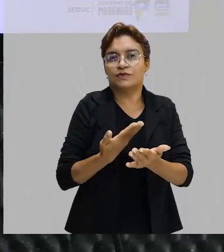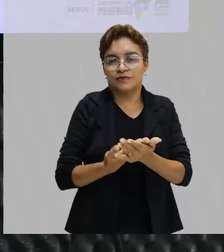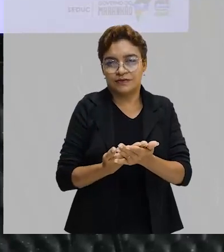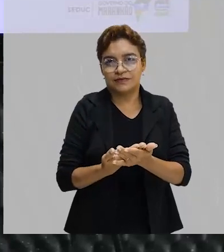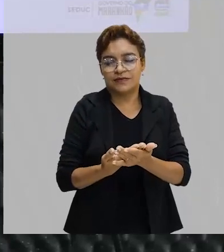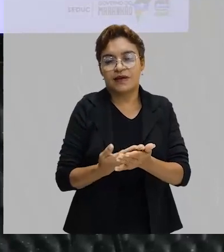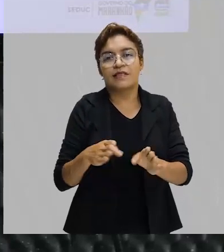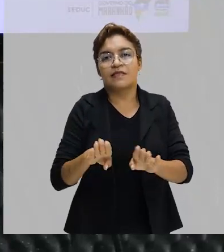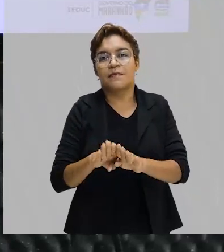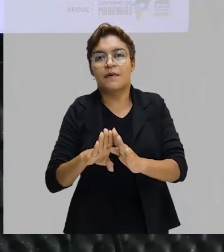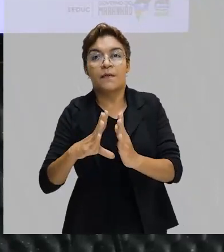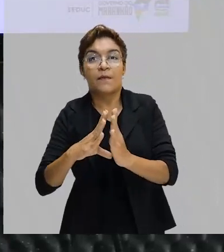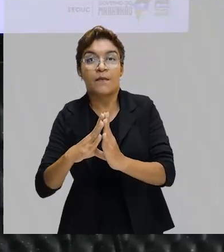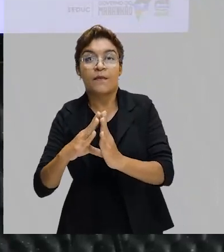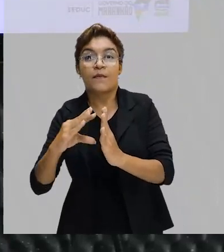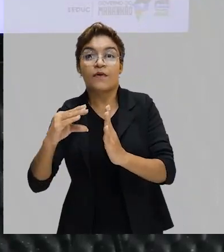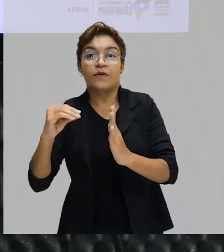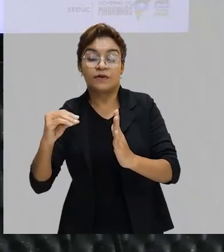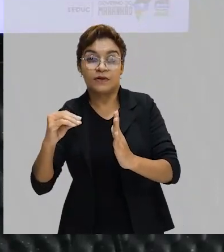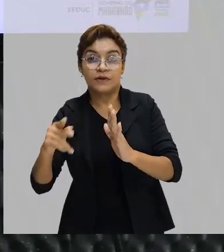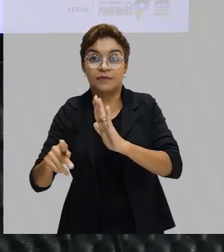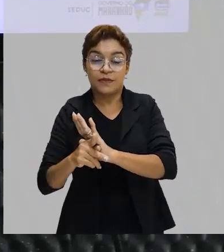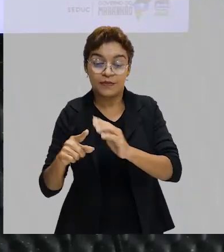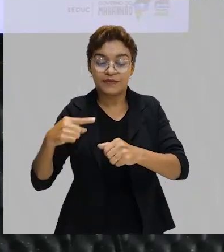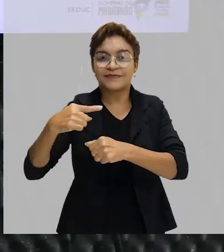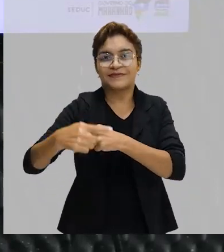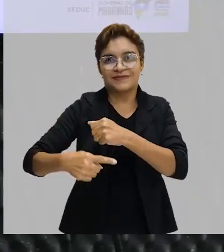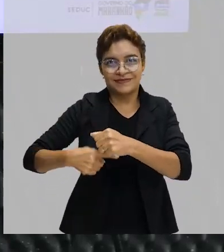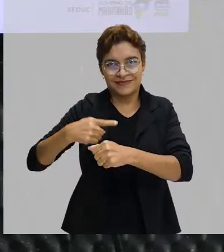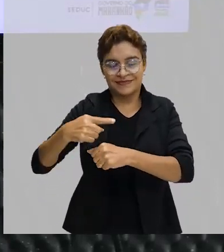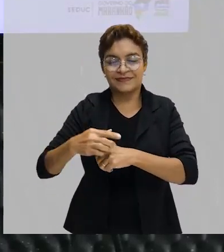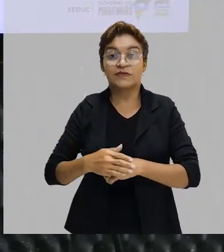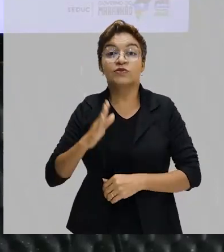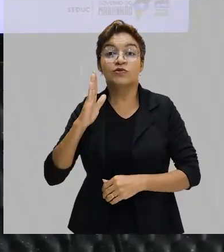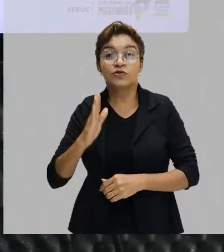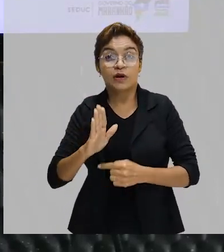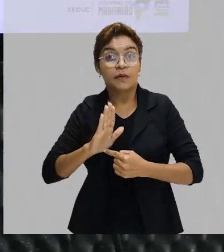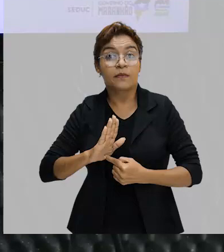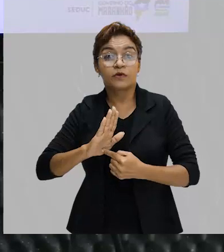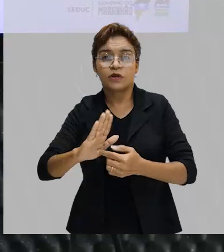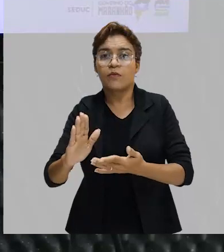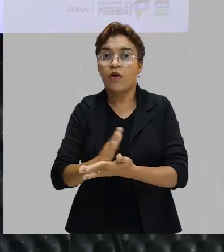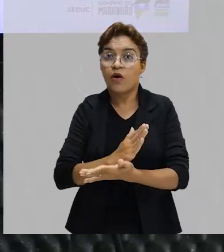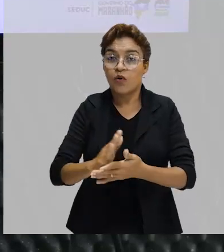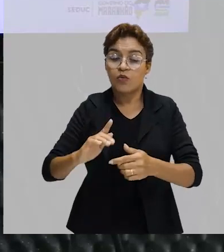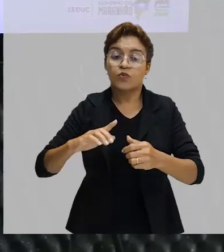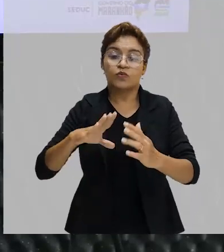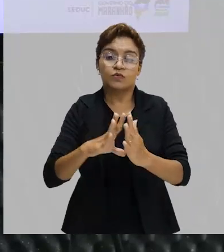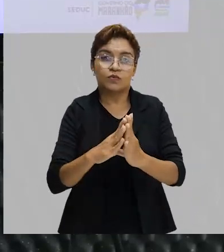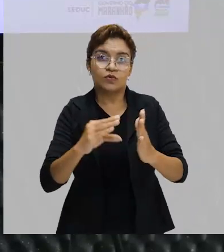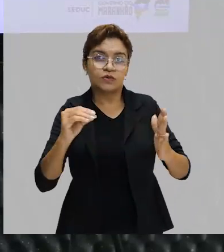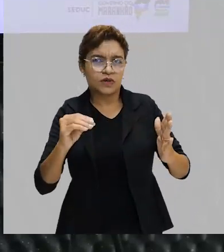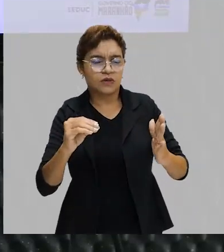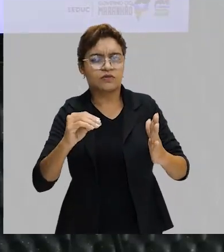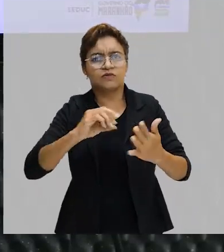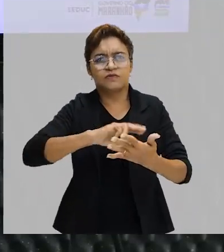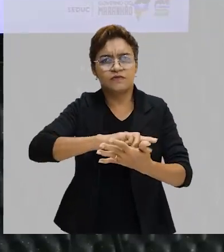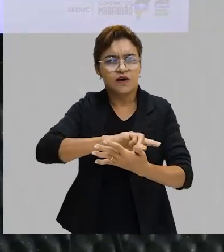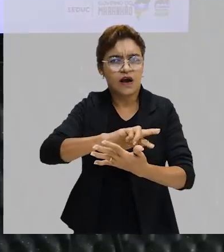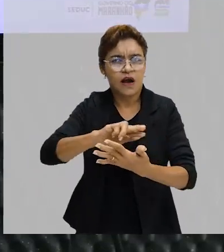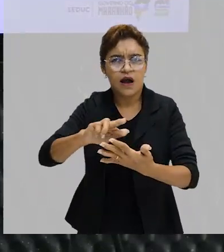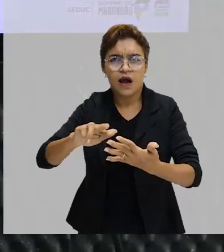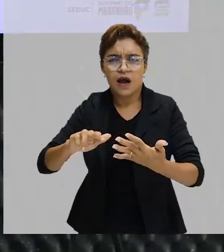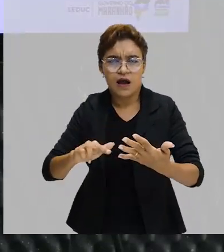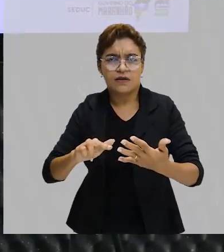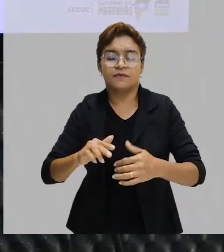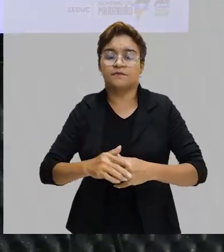modelos atômicos. Show de bola? E já apresentamos alguns modelos atômicos. O modelo de Dalton, o modelo de